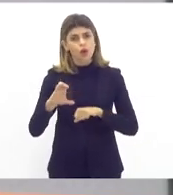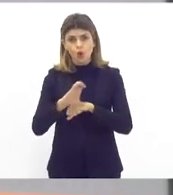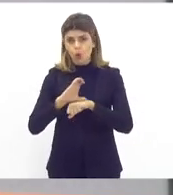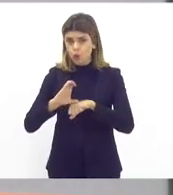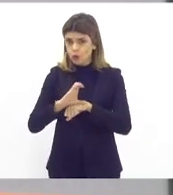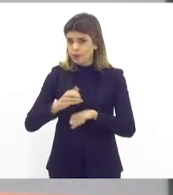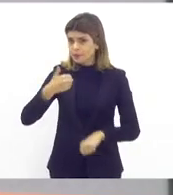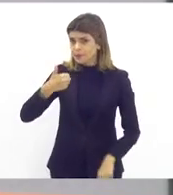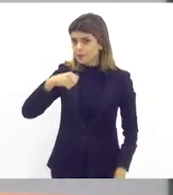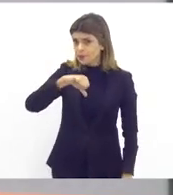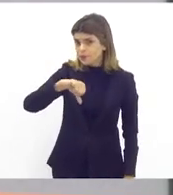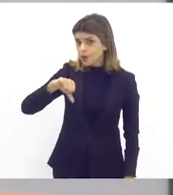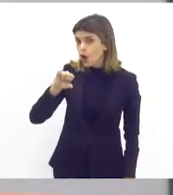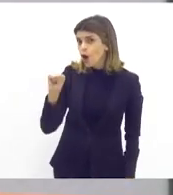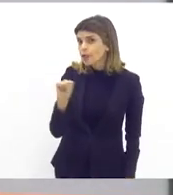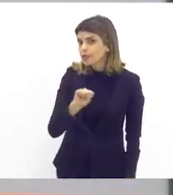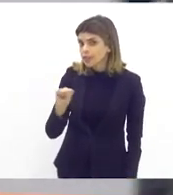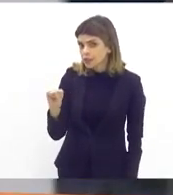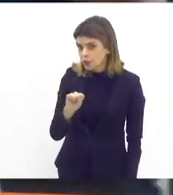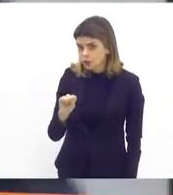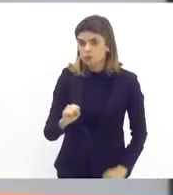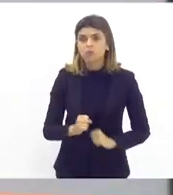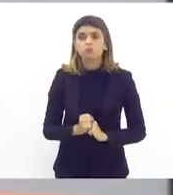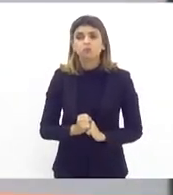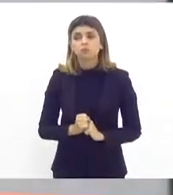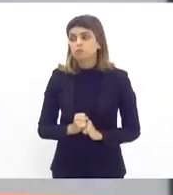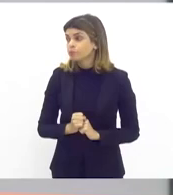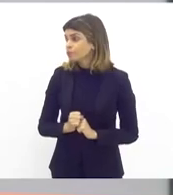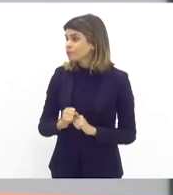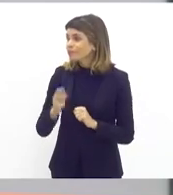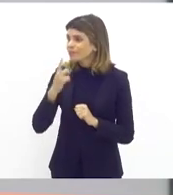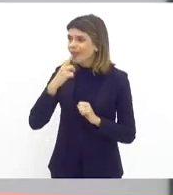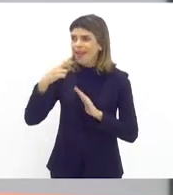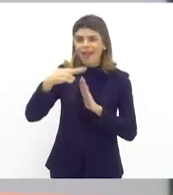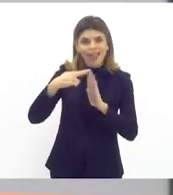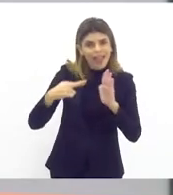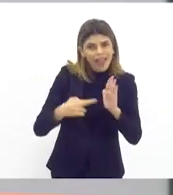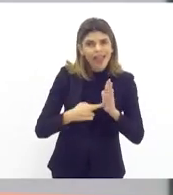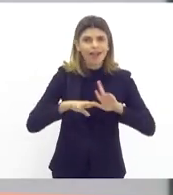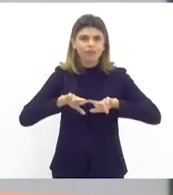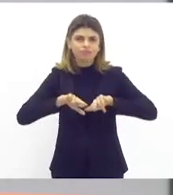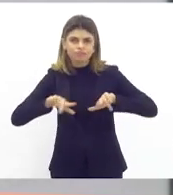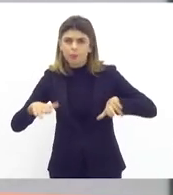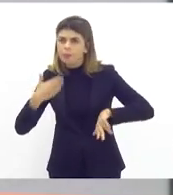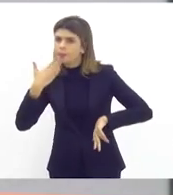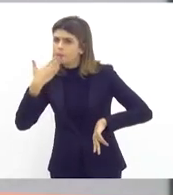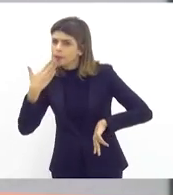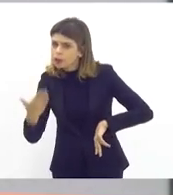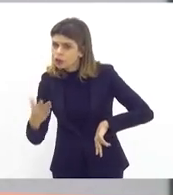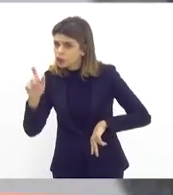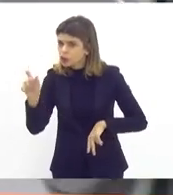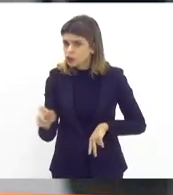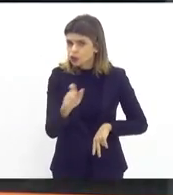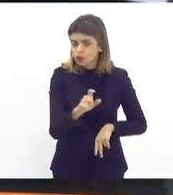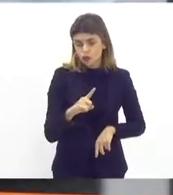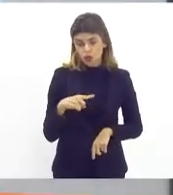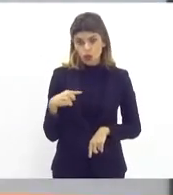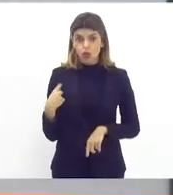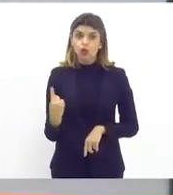desde 88, né, e falta regulamentação. Isso aqui já é um pedido, né, e a